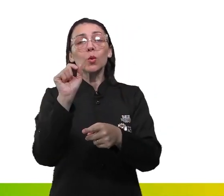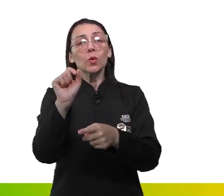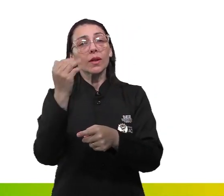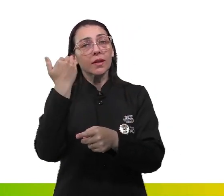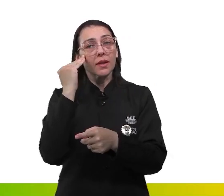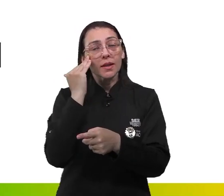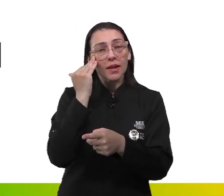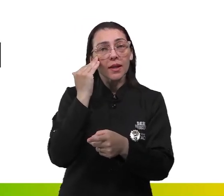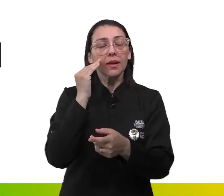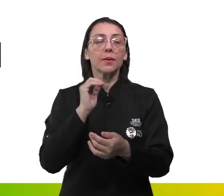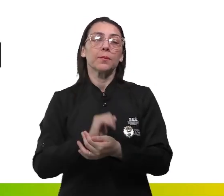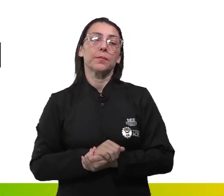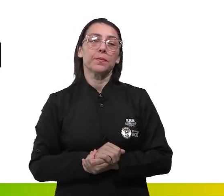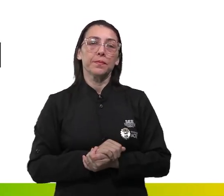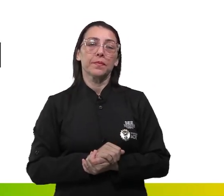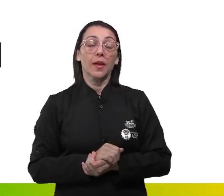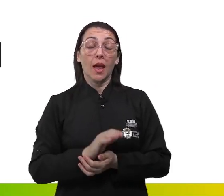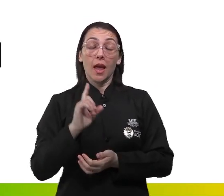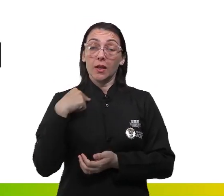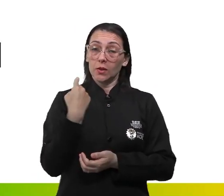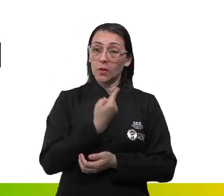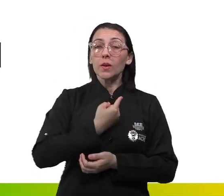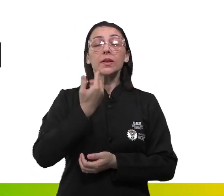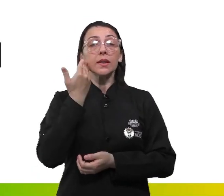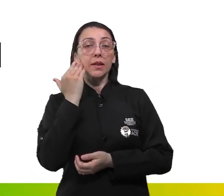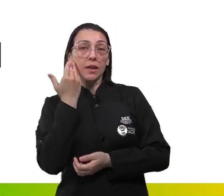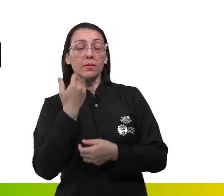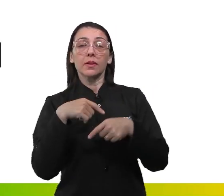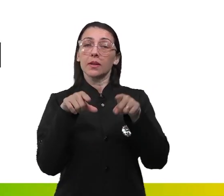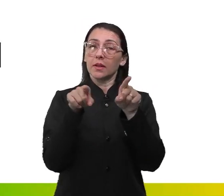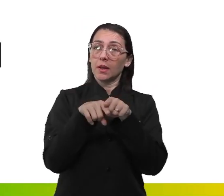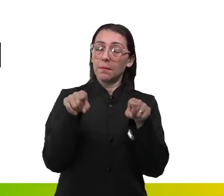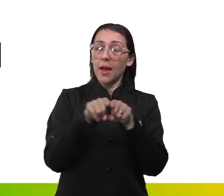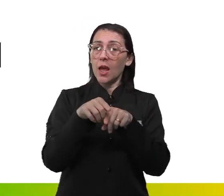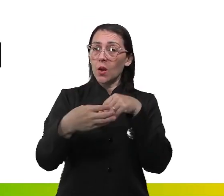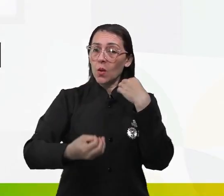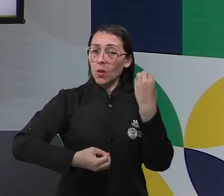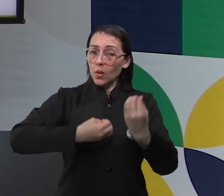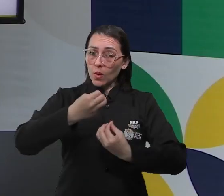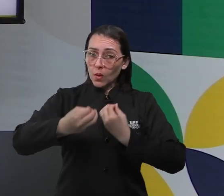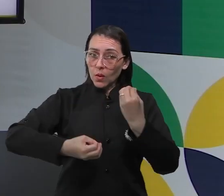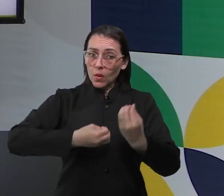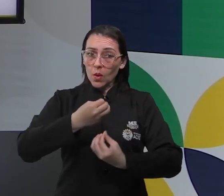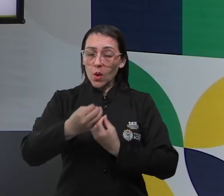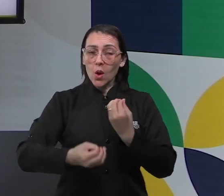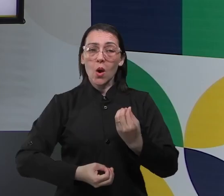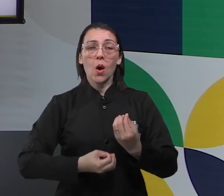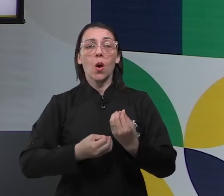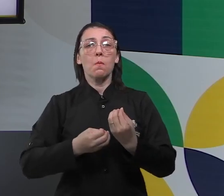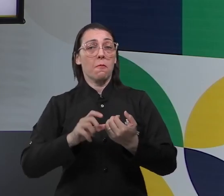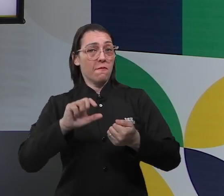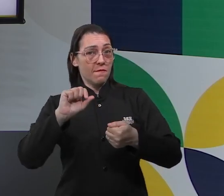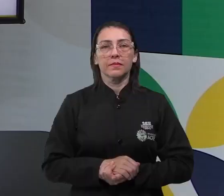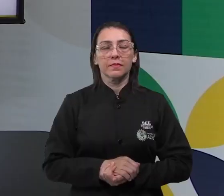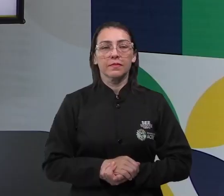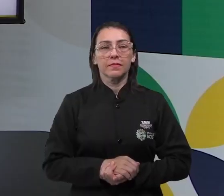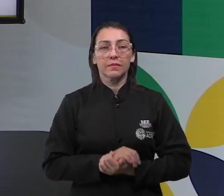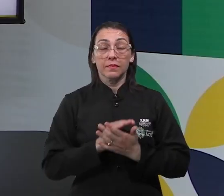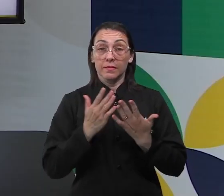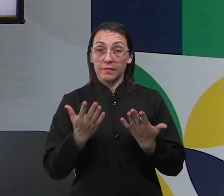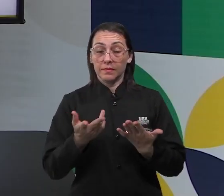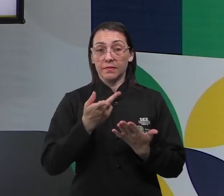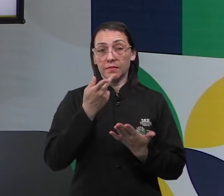isso, é nós entendermos como operar com os números reais. Então